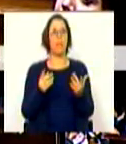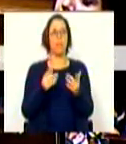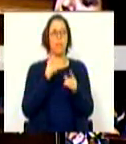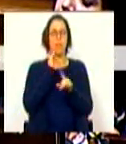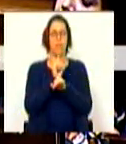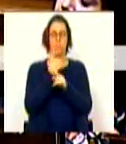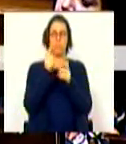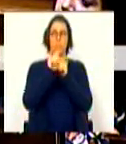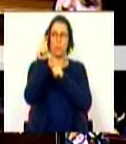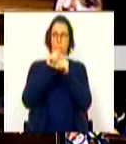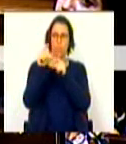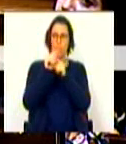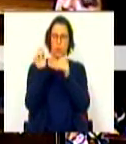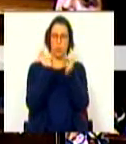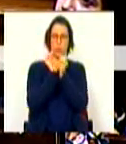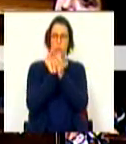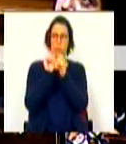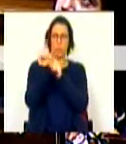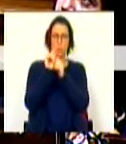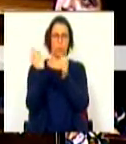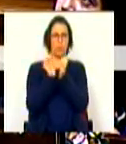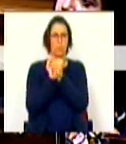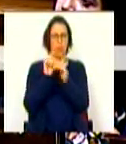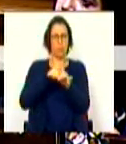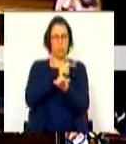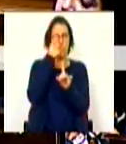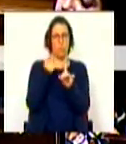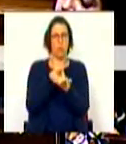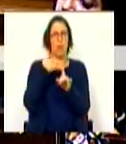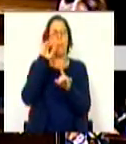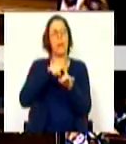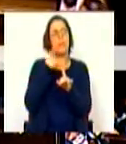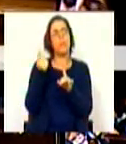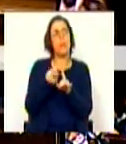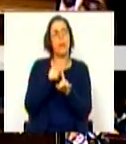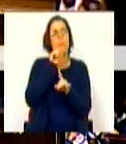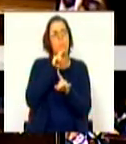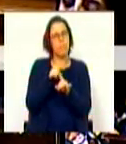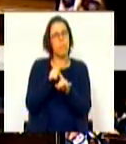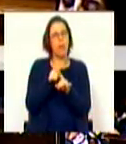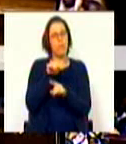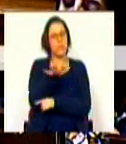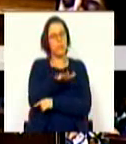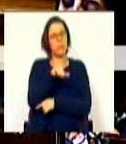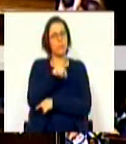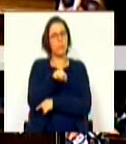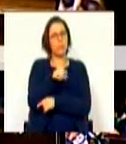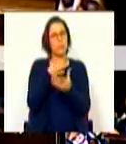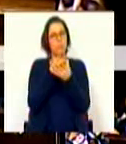no entanto, a descontar para a Segurança Social há um ano ou há mais de um ano, possa ver a sua